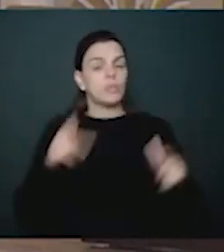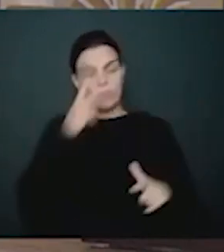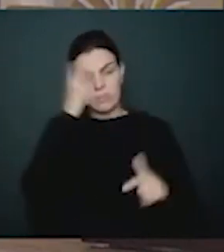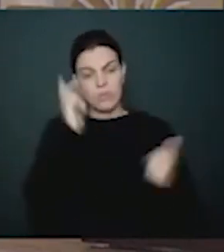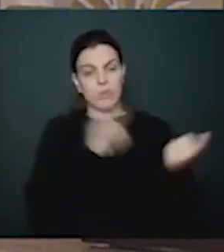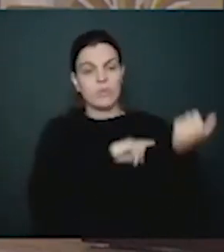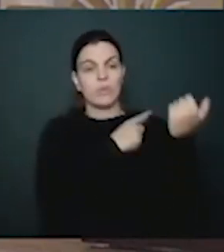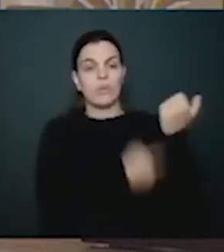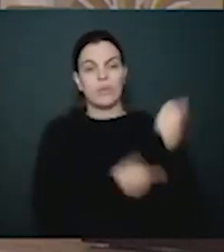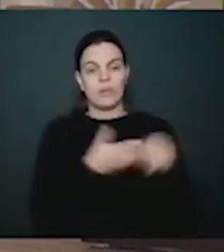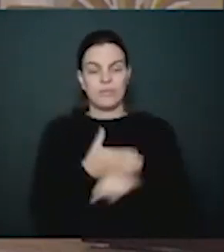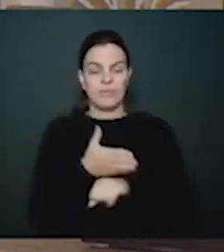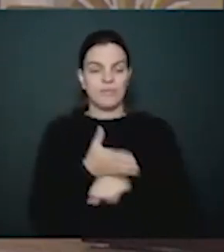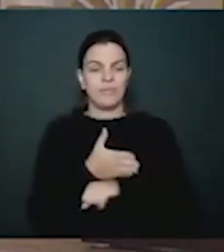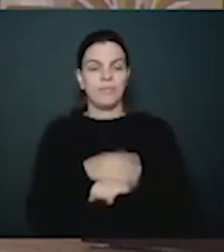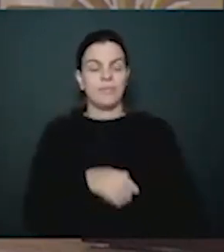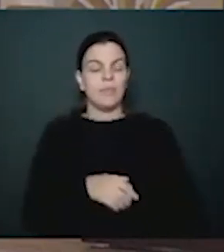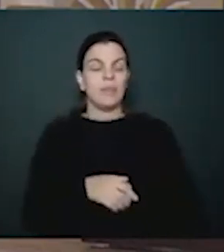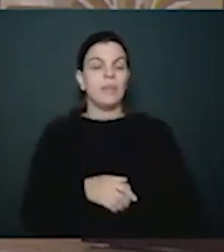nós queremos nesse dia,